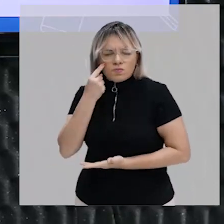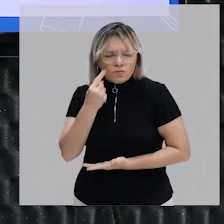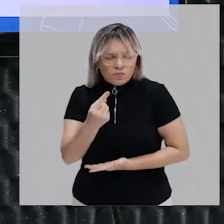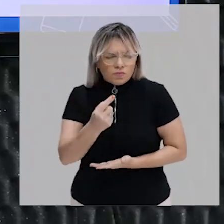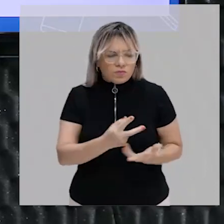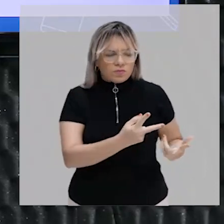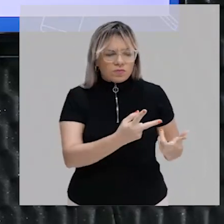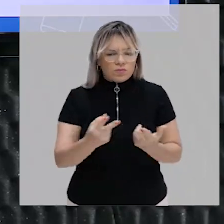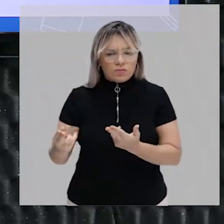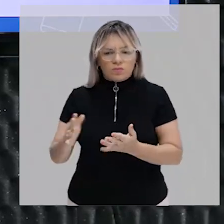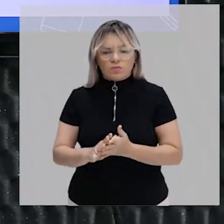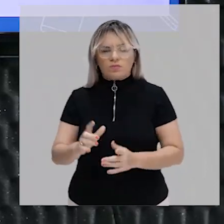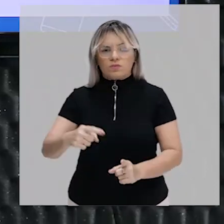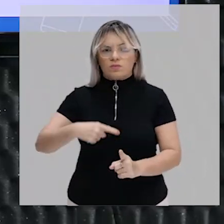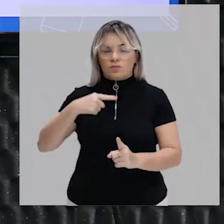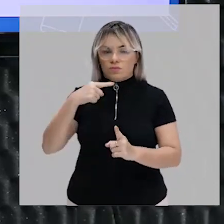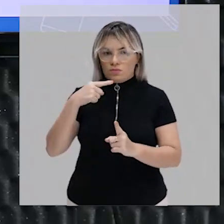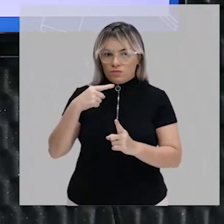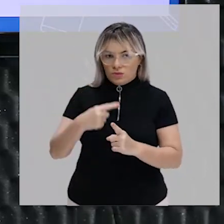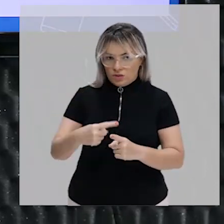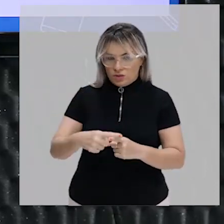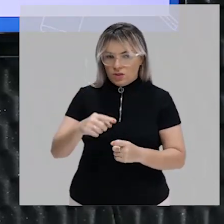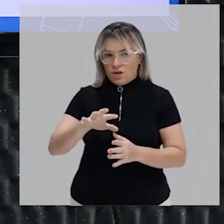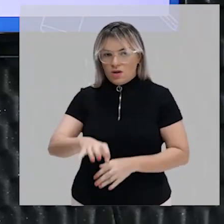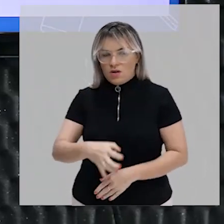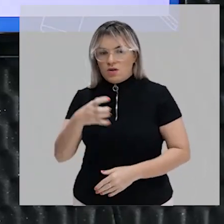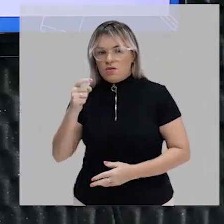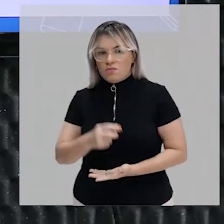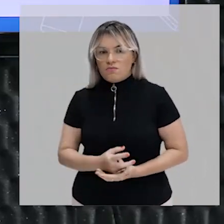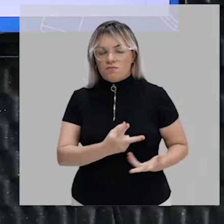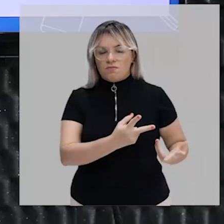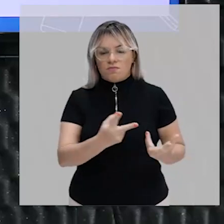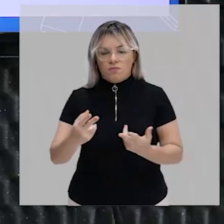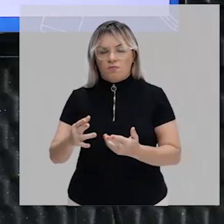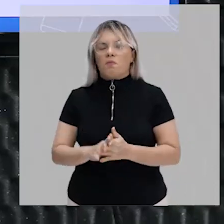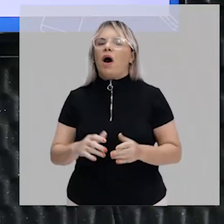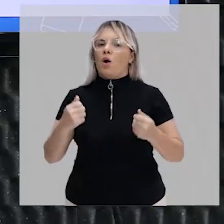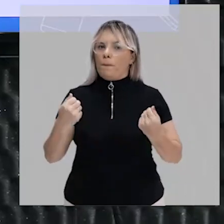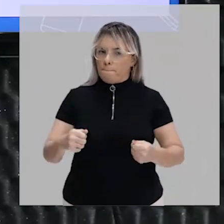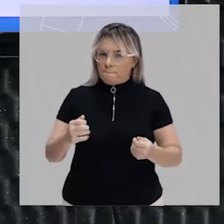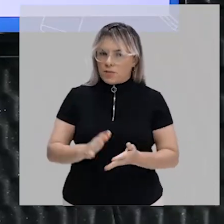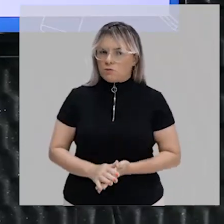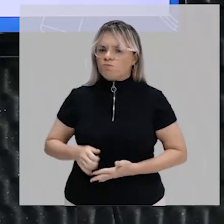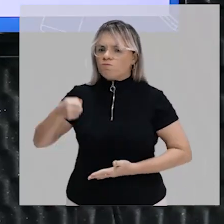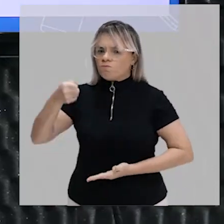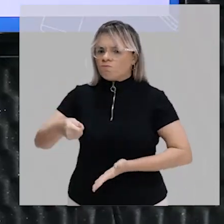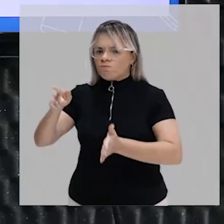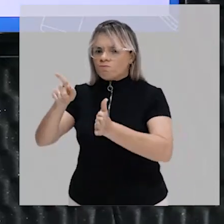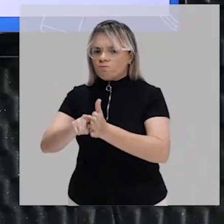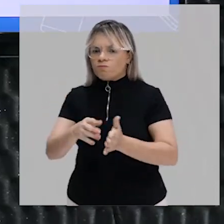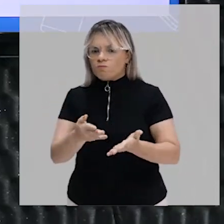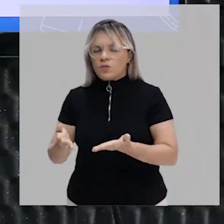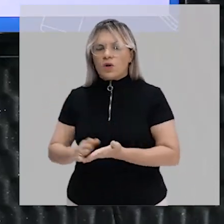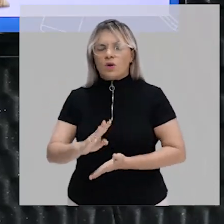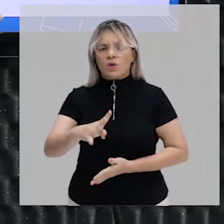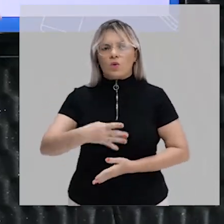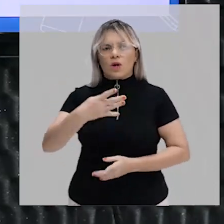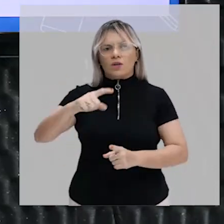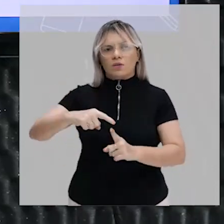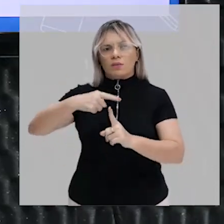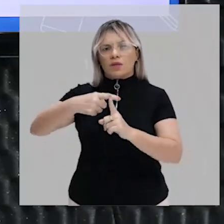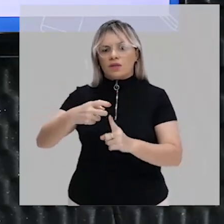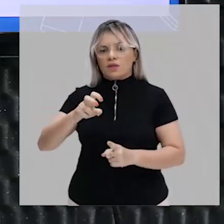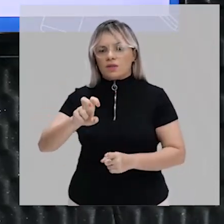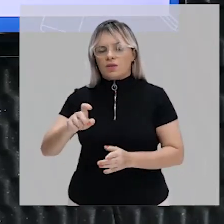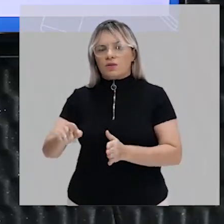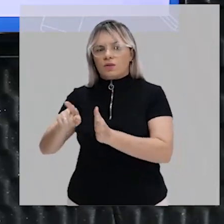comum, porque se acontecer de ter elementos em comum, eu preciso subtrair, tá? Então, 4 mais 5, 9, menos 3. Agora